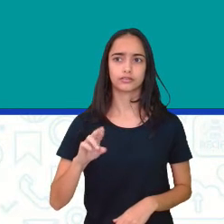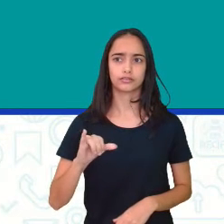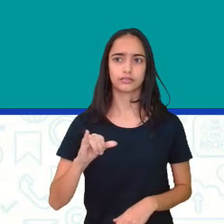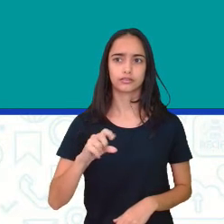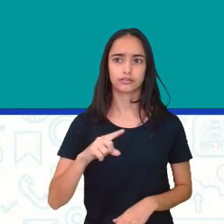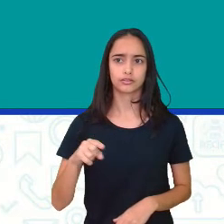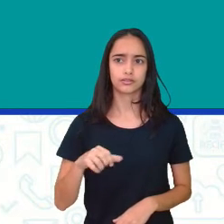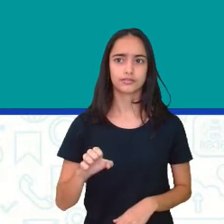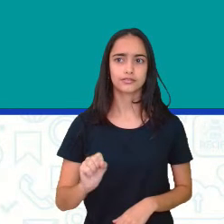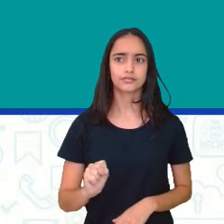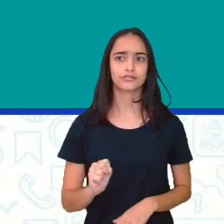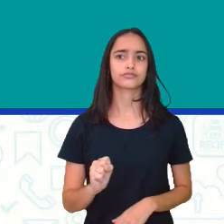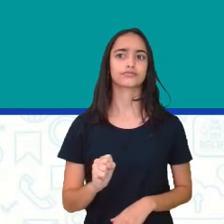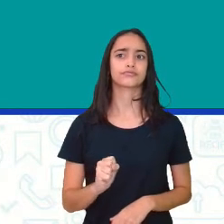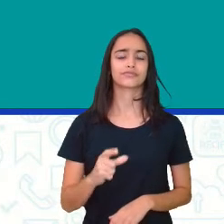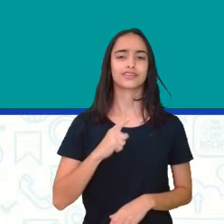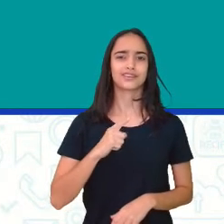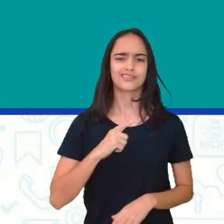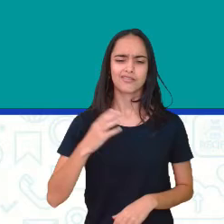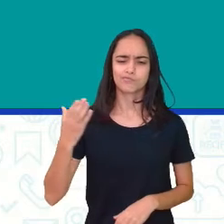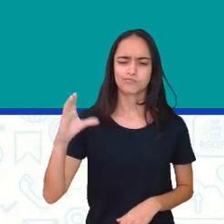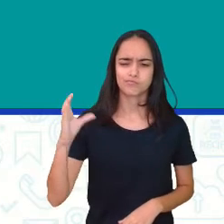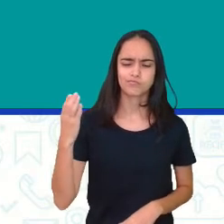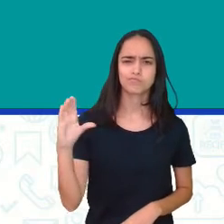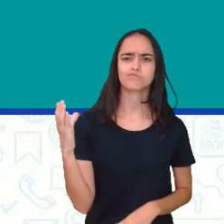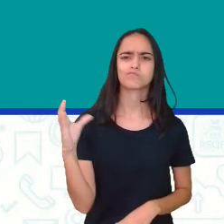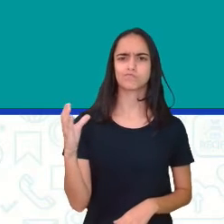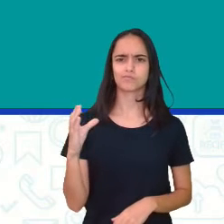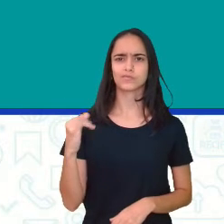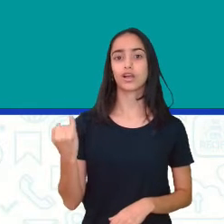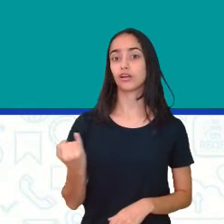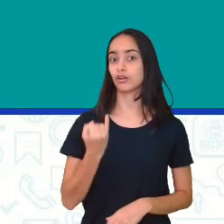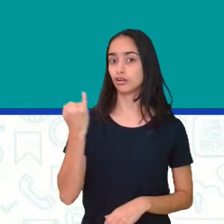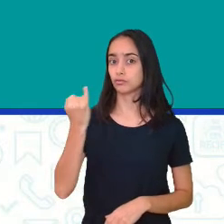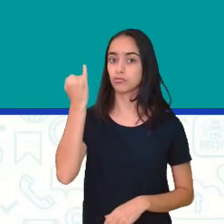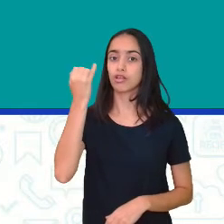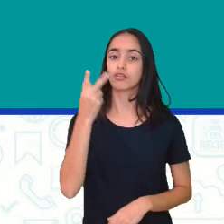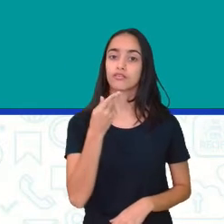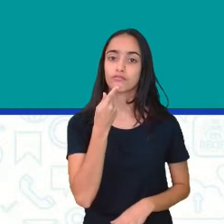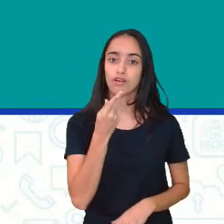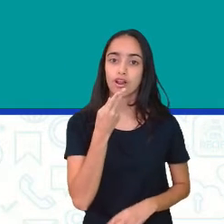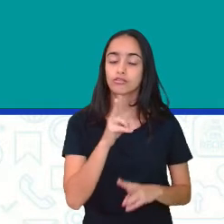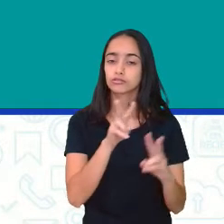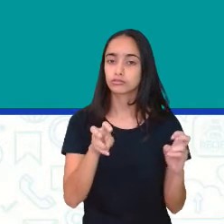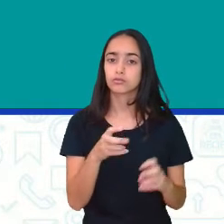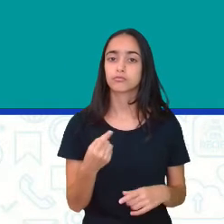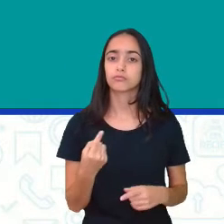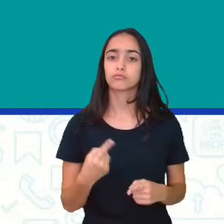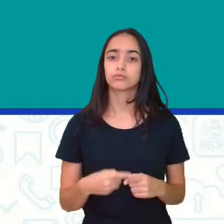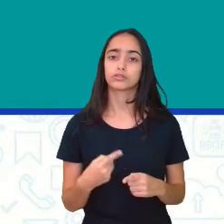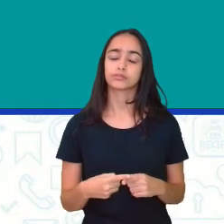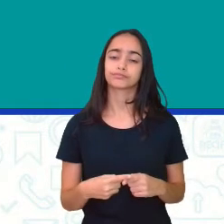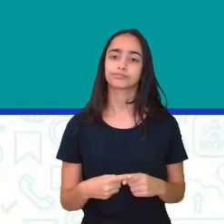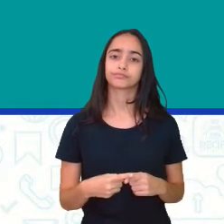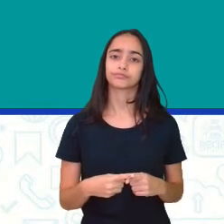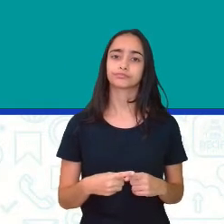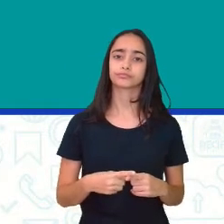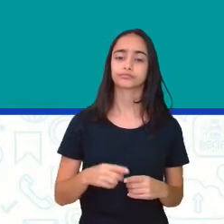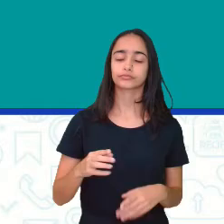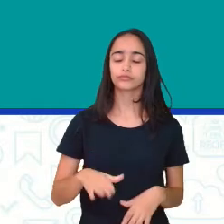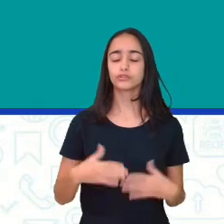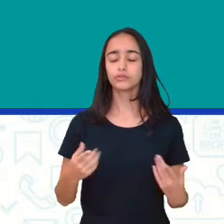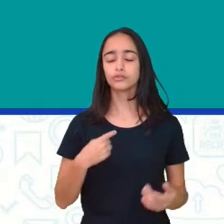estabelecidas por evidências científicas. Muito importante falar sobre isso, porque quando a gente